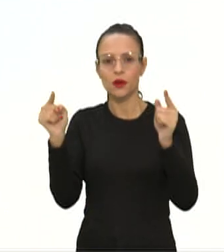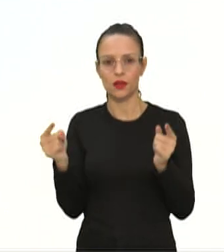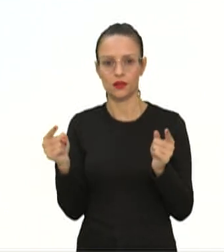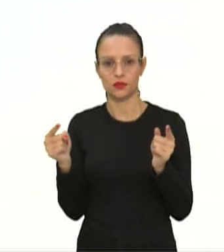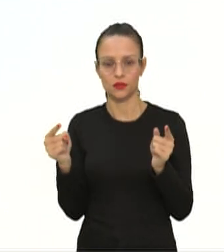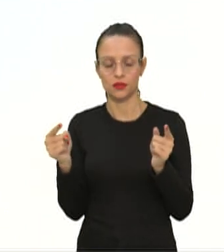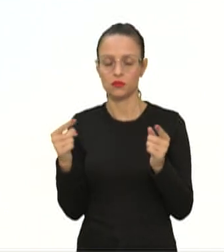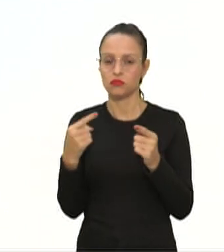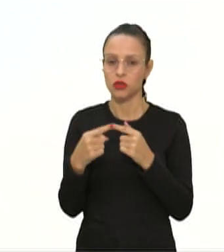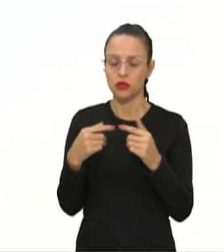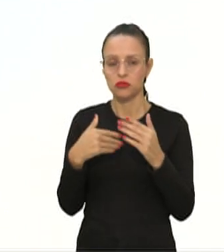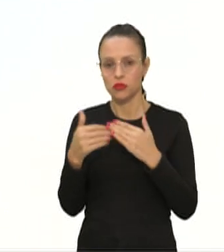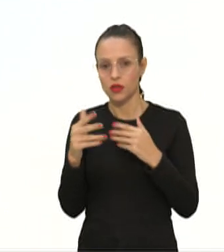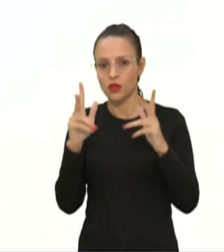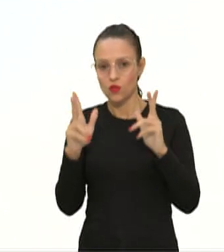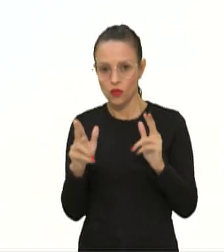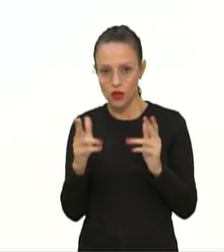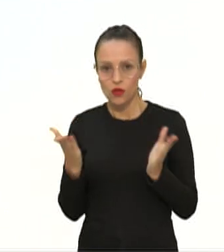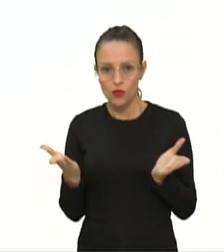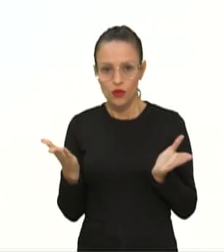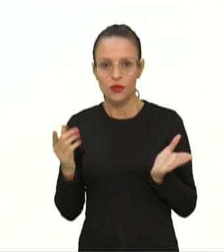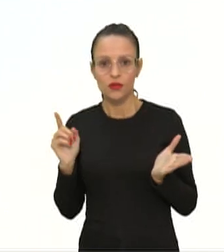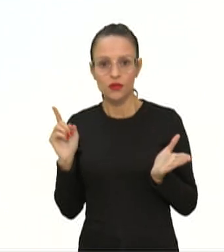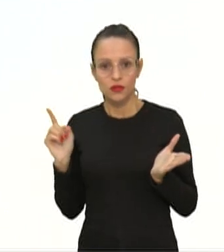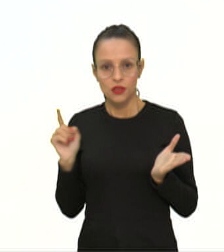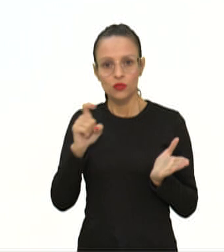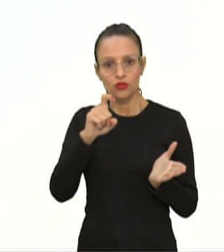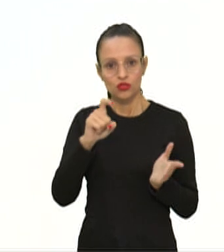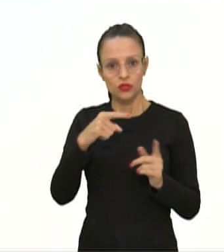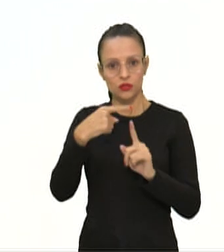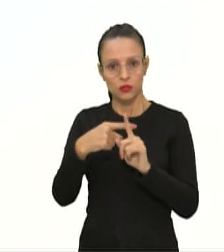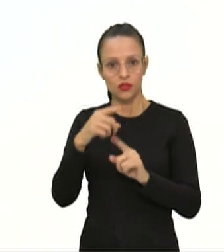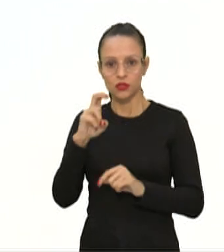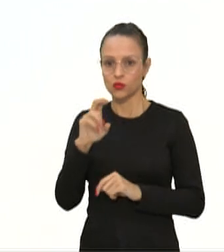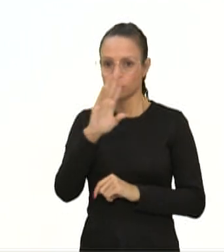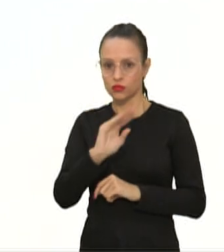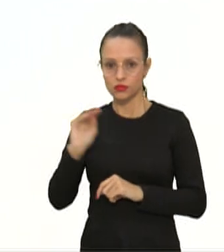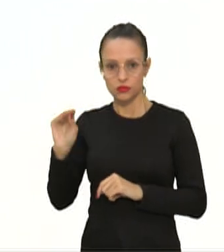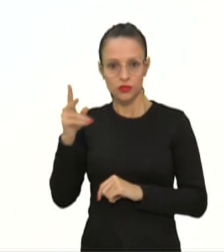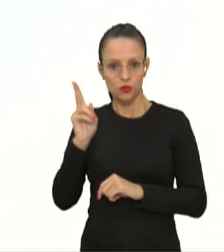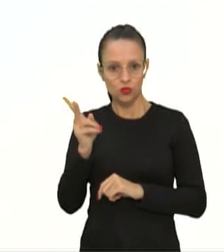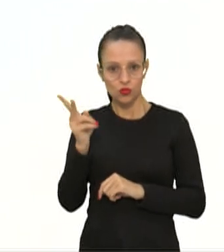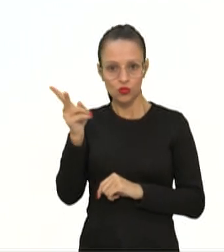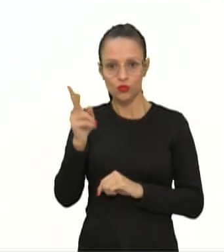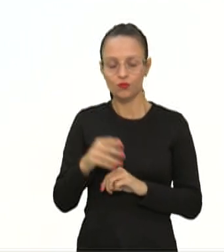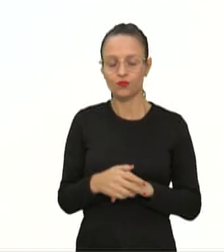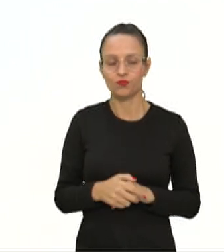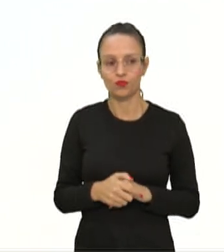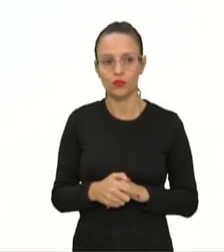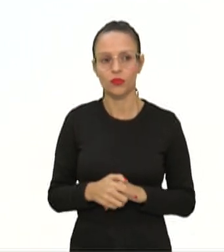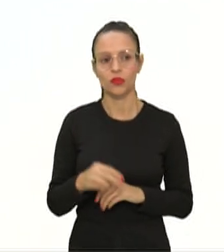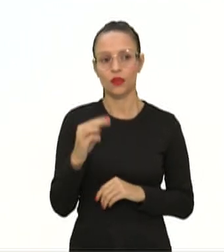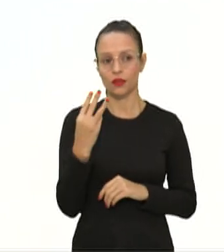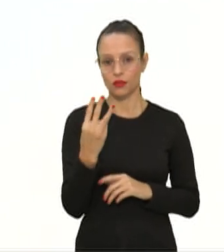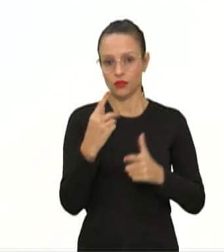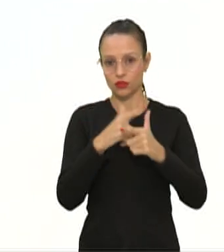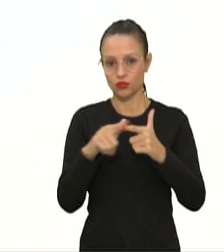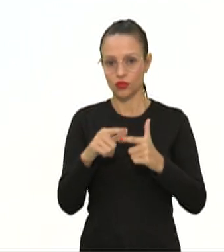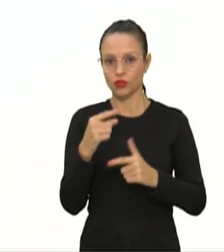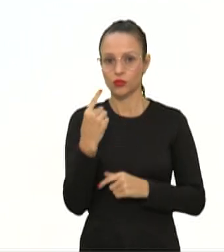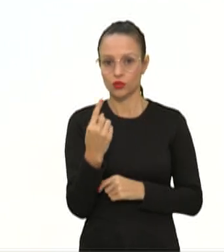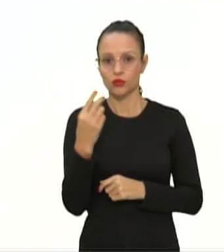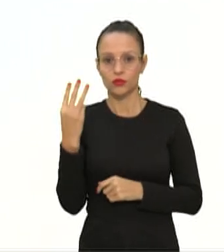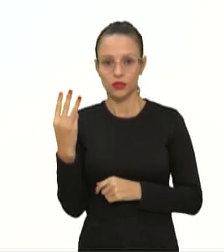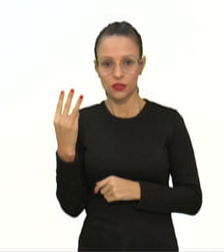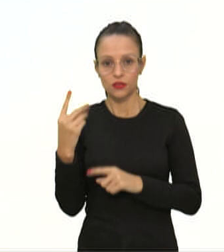vez qualquer coisa é qualquer coisa. Como o meu qualquer coisa é x mais 5, é só repetir direto, tá bom? 3 dividido por 1 é 3, 3